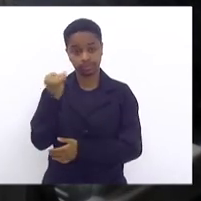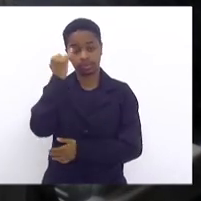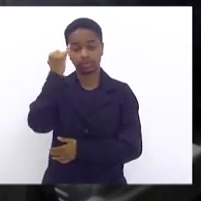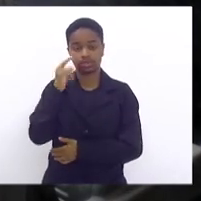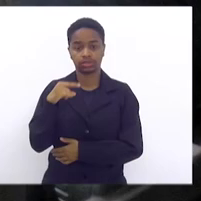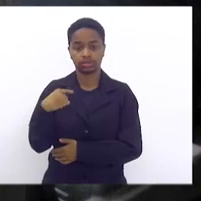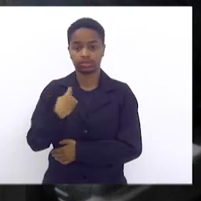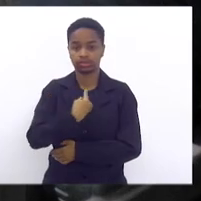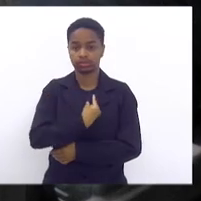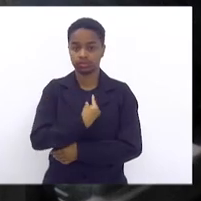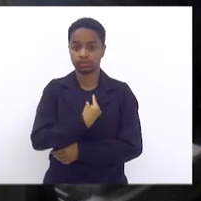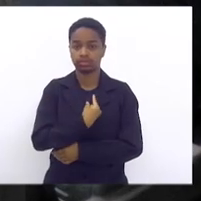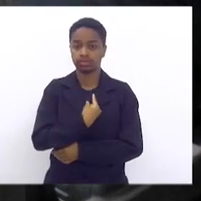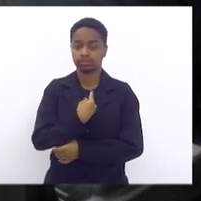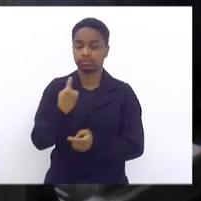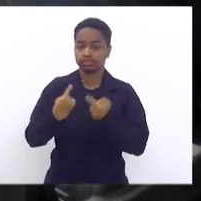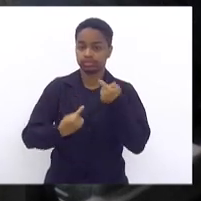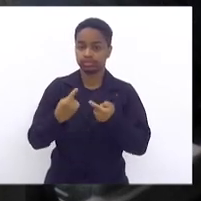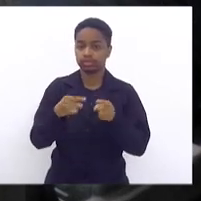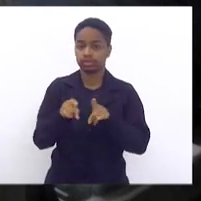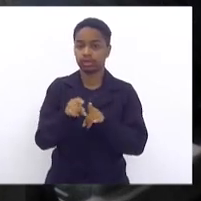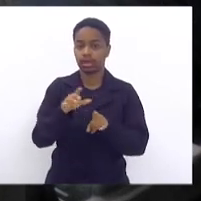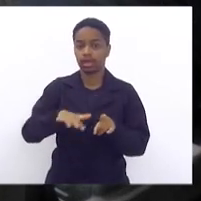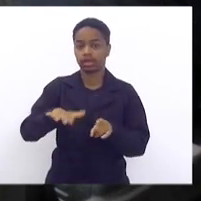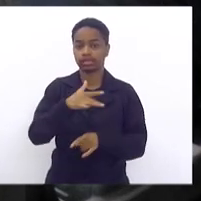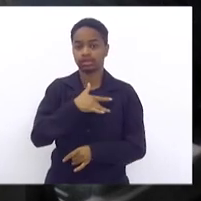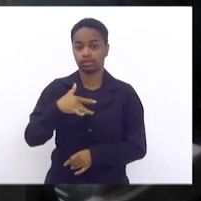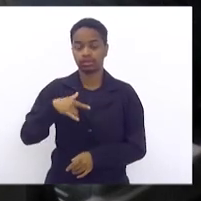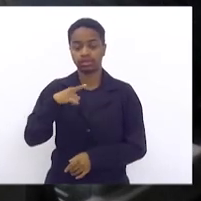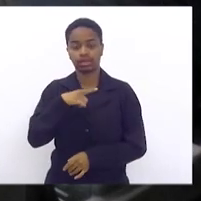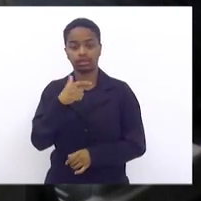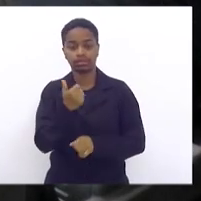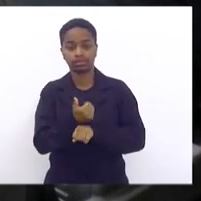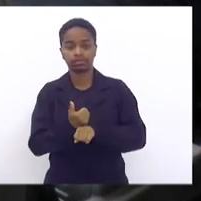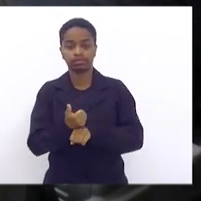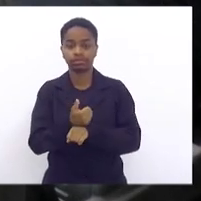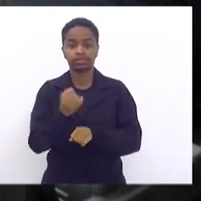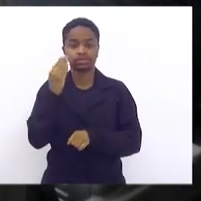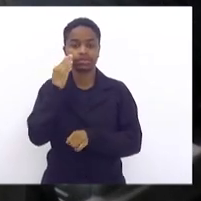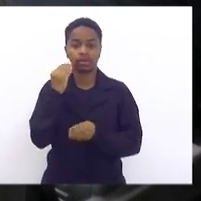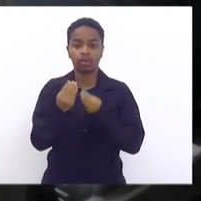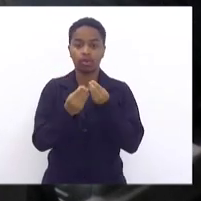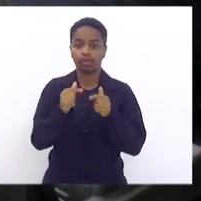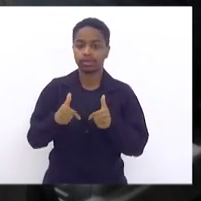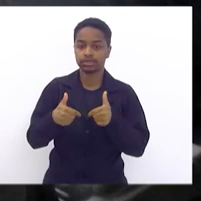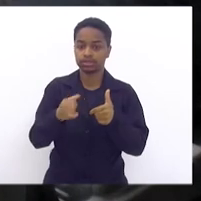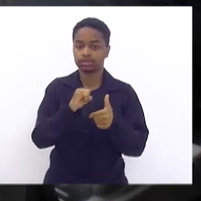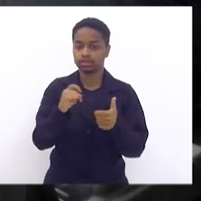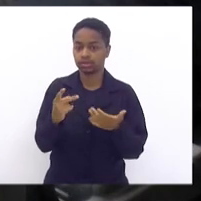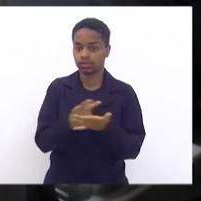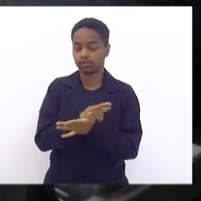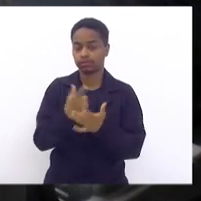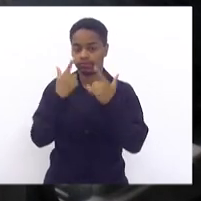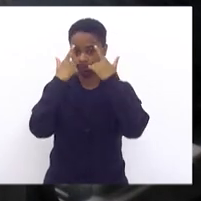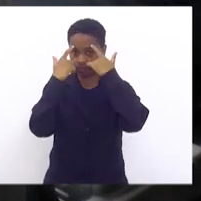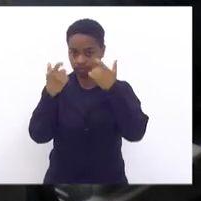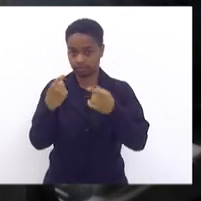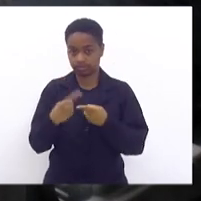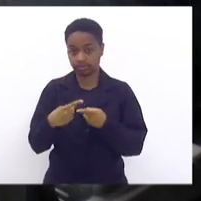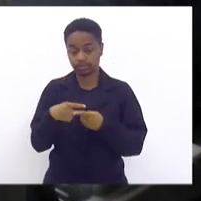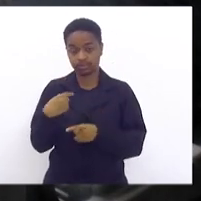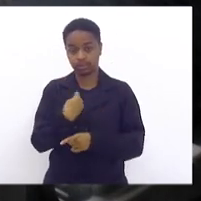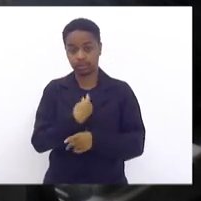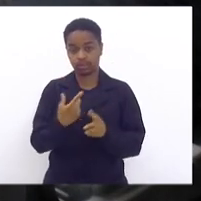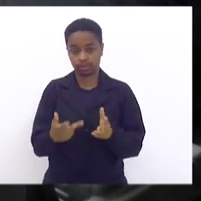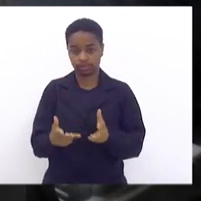gente ter também no âmbito da saúde profissionais que saibam lidar com esse tipo de violência. Porque a gente está vendo um fenômeno